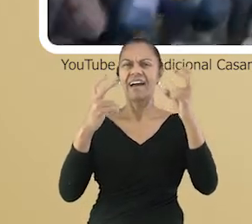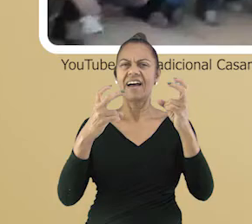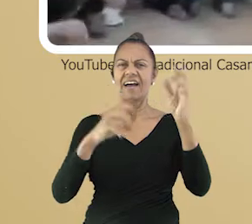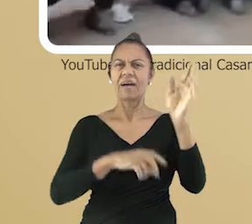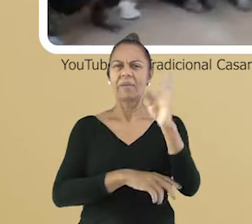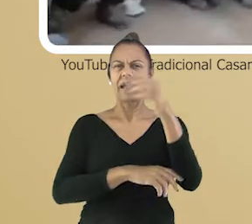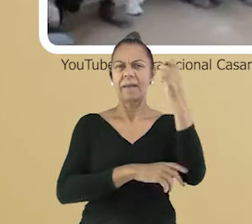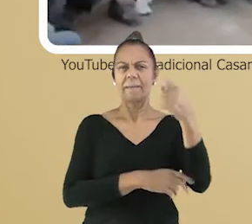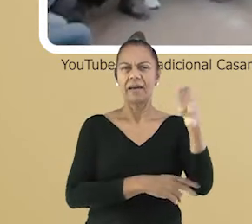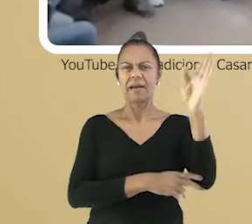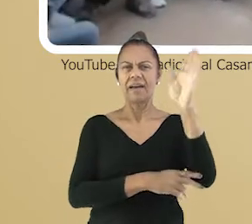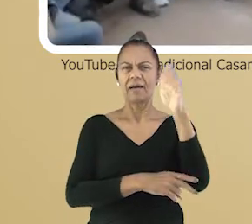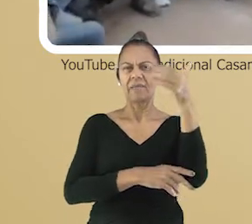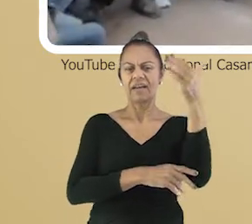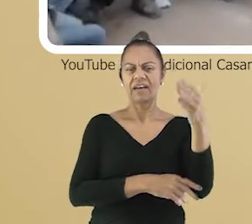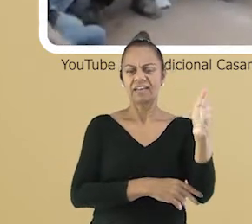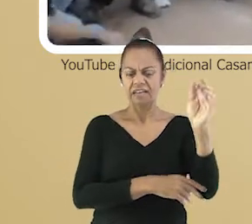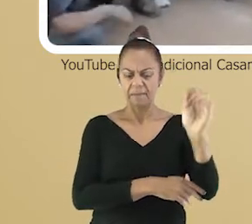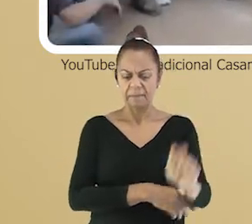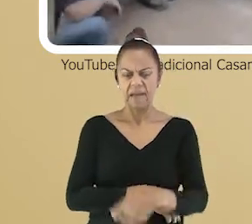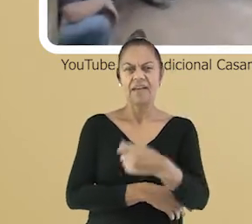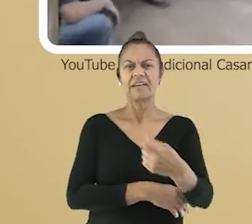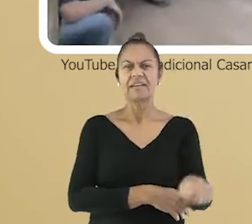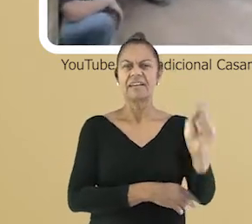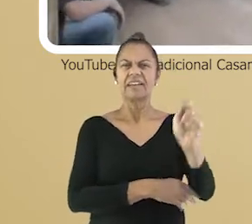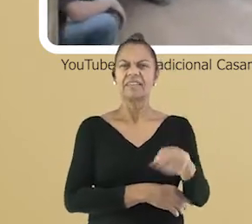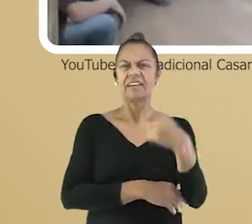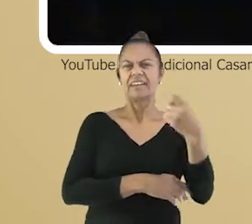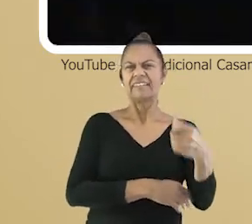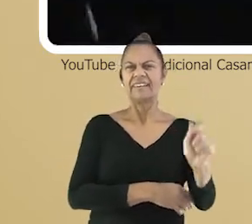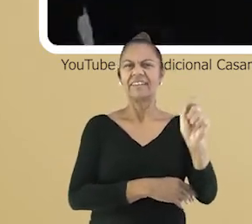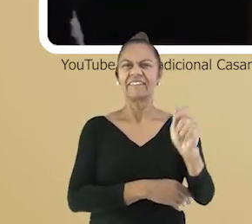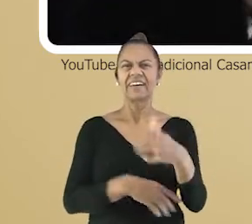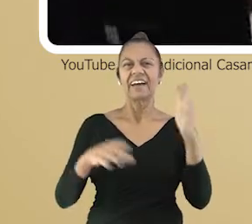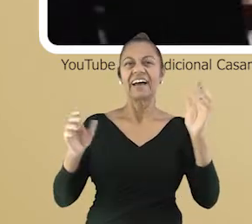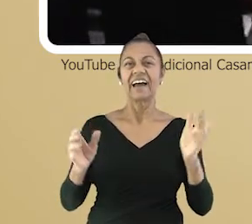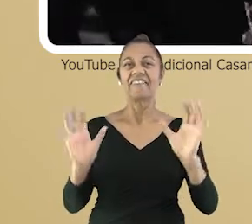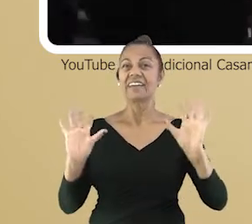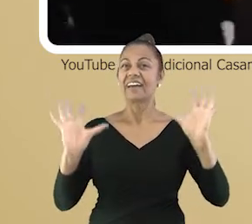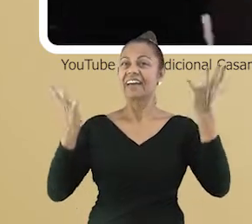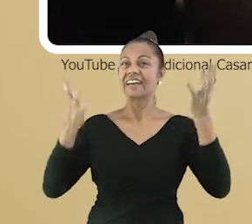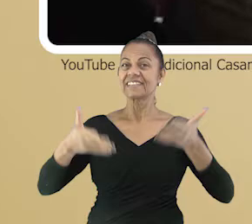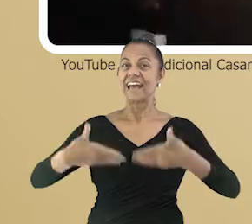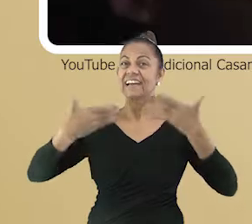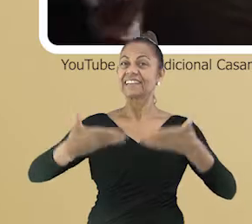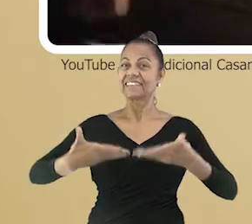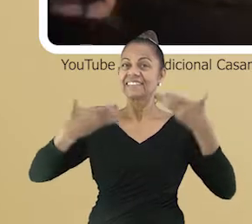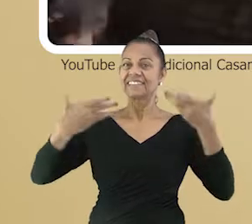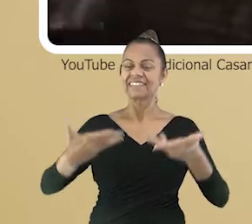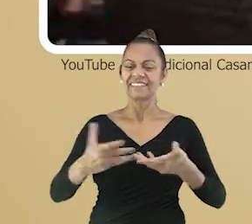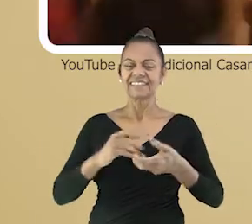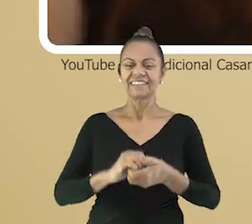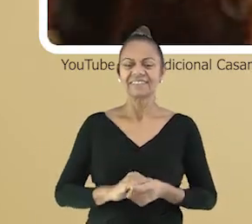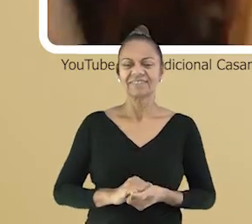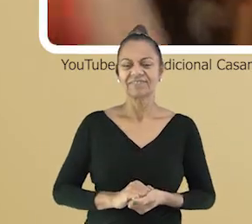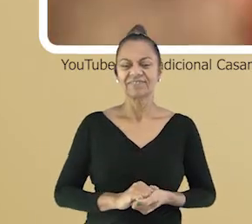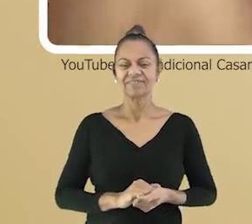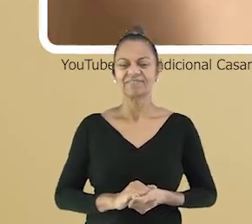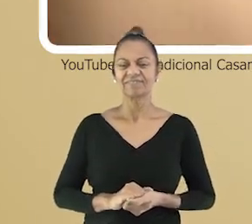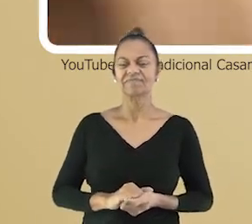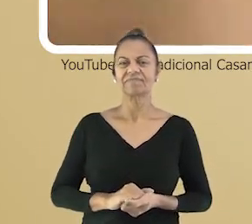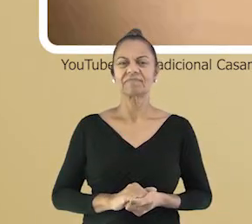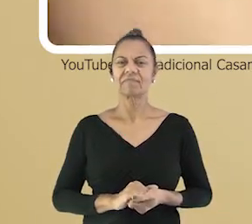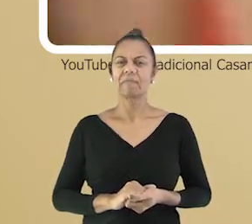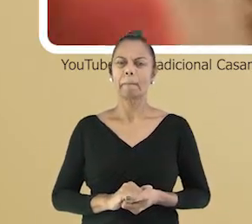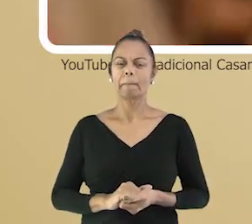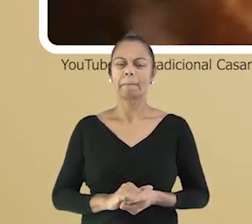roupas. Eles são, ao mesmo tempo, os padrinhos e os ajudantes. Porém, o que mais salta aos olhos são